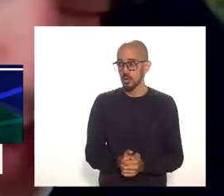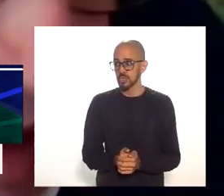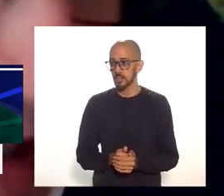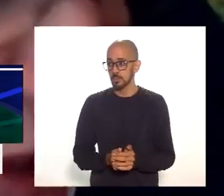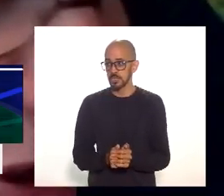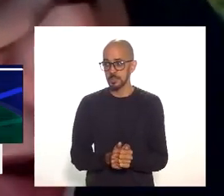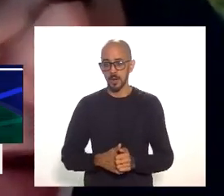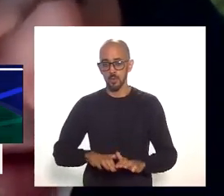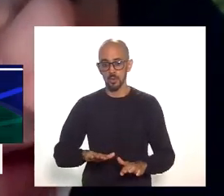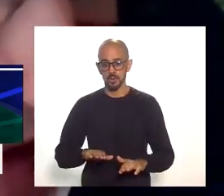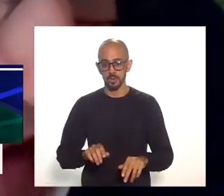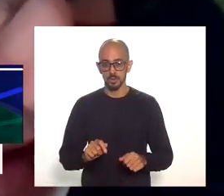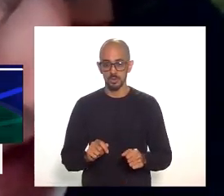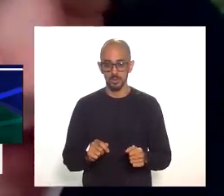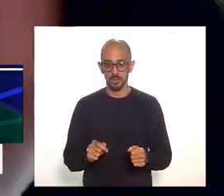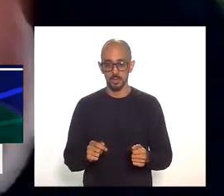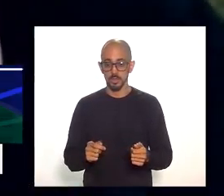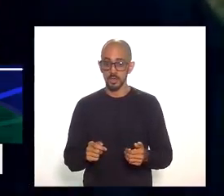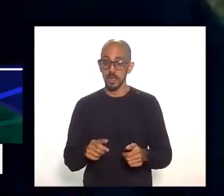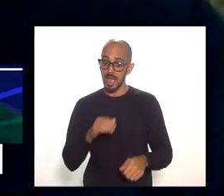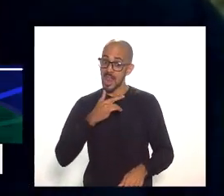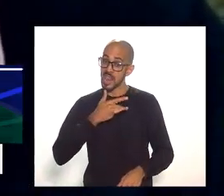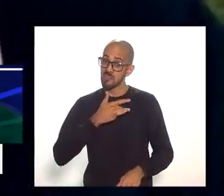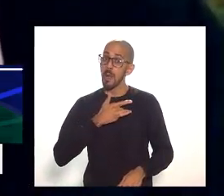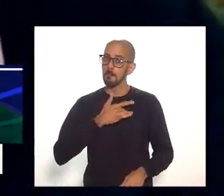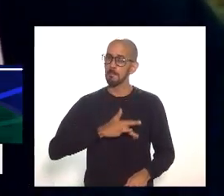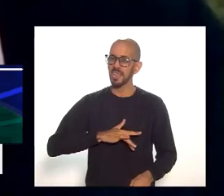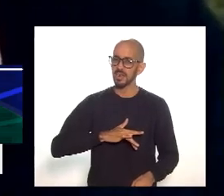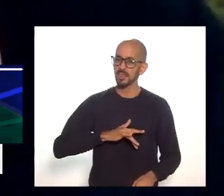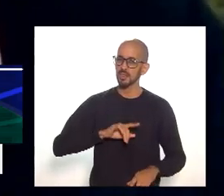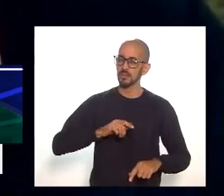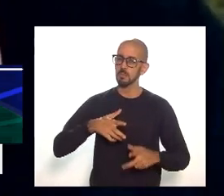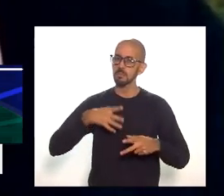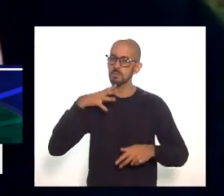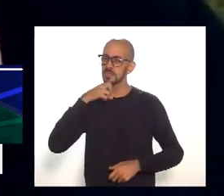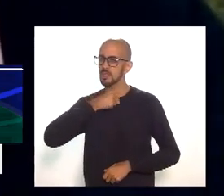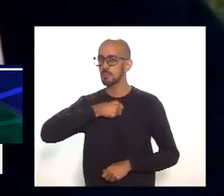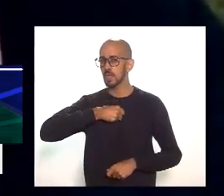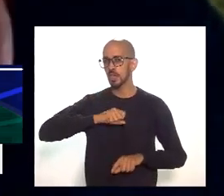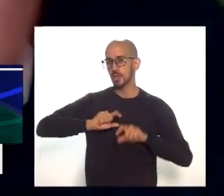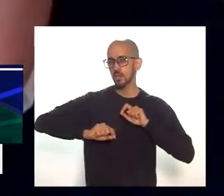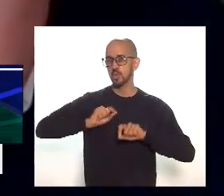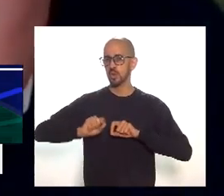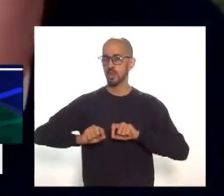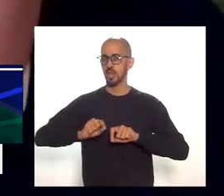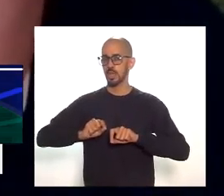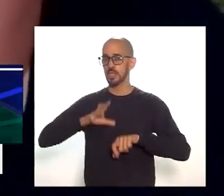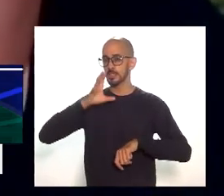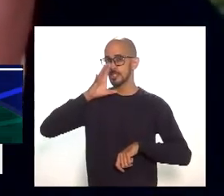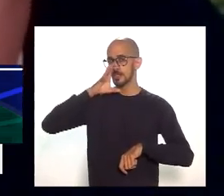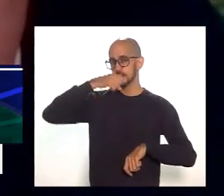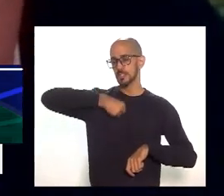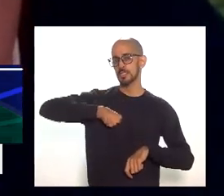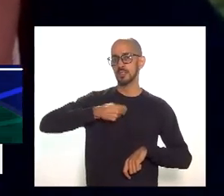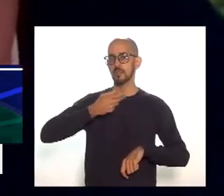lamentável, né, a gente perceber que insistem ainda em dizer